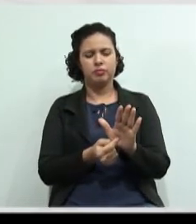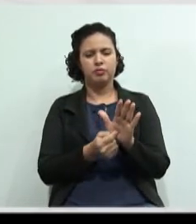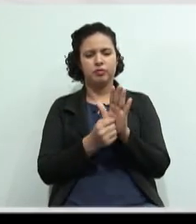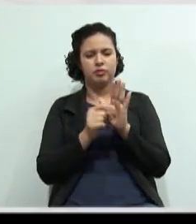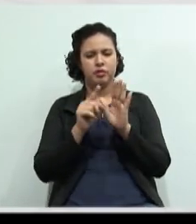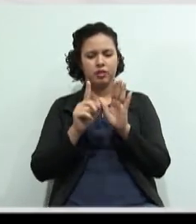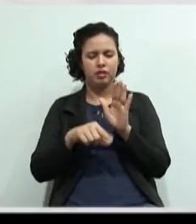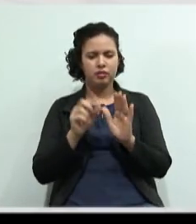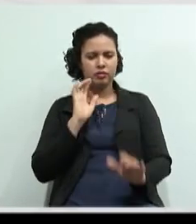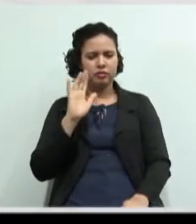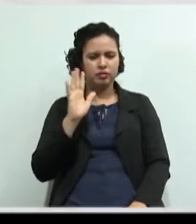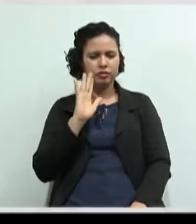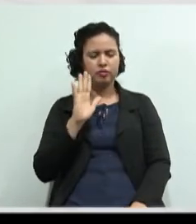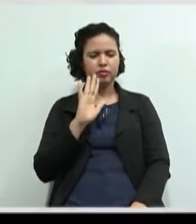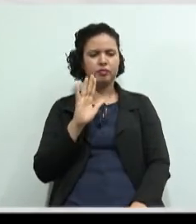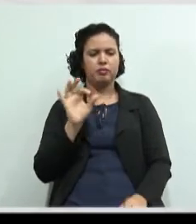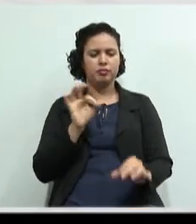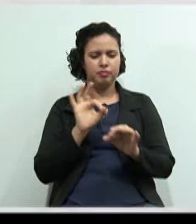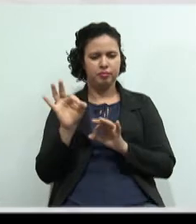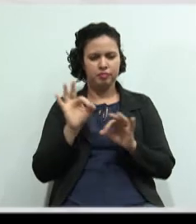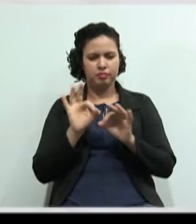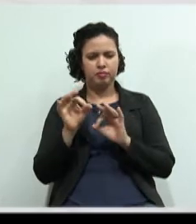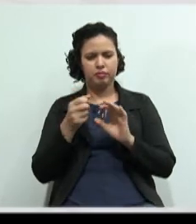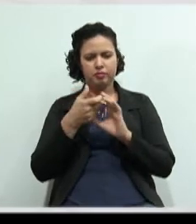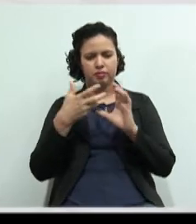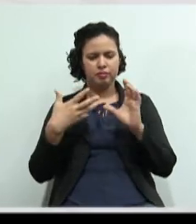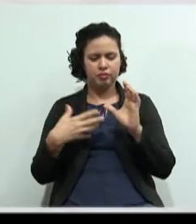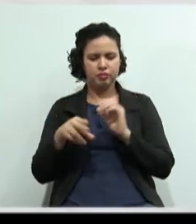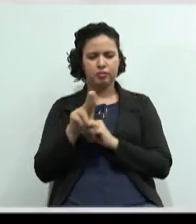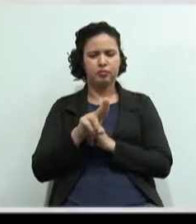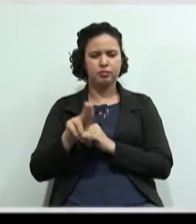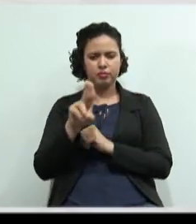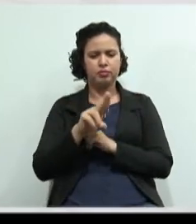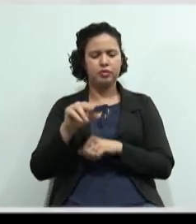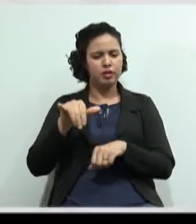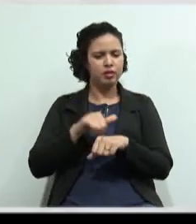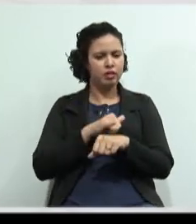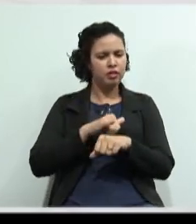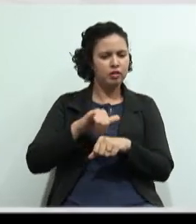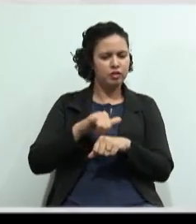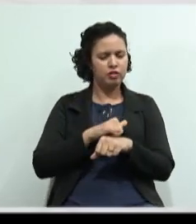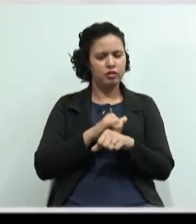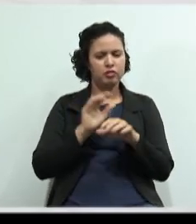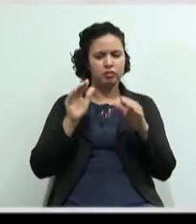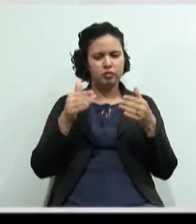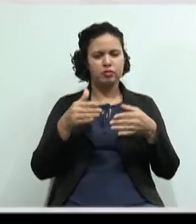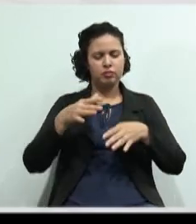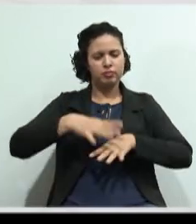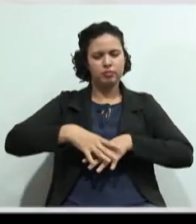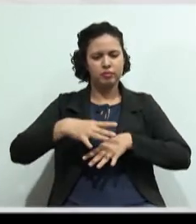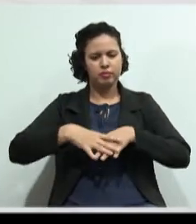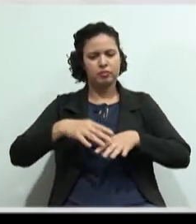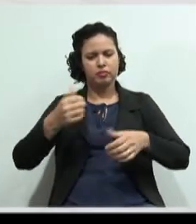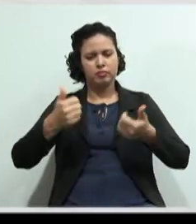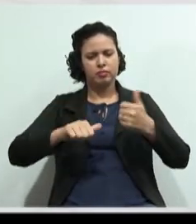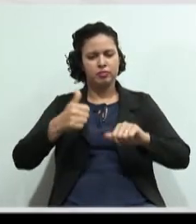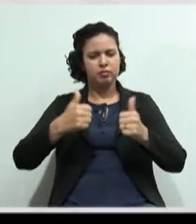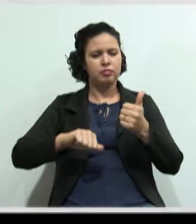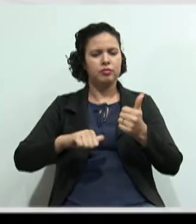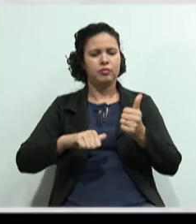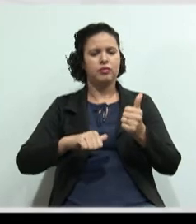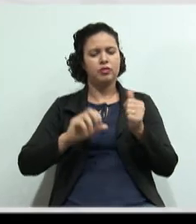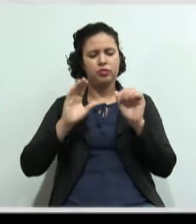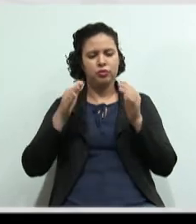filosofia do planejamento da otimização caracteriza-se pela utilização de técnicas de caráter matemático e estatístico,